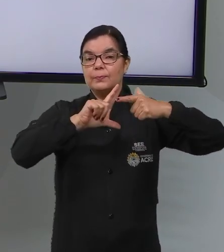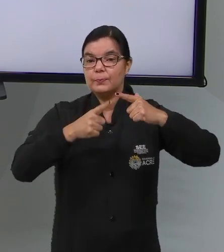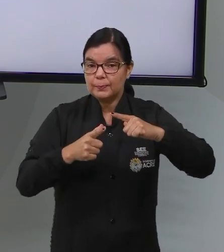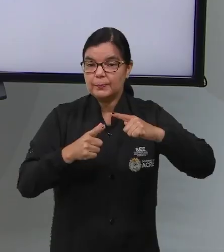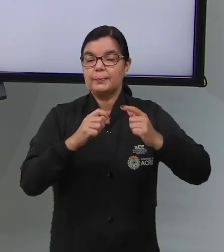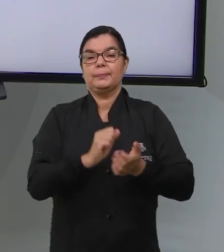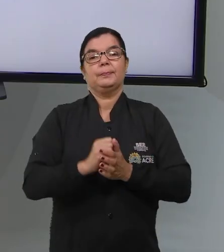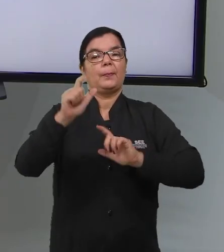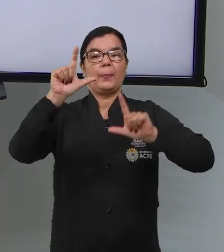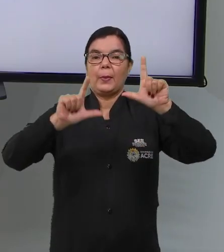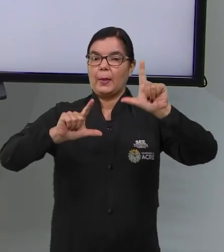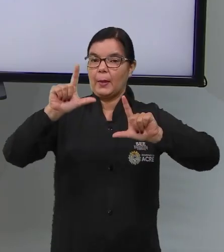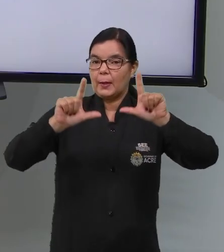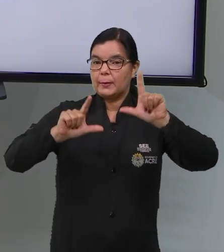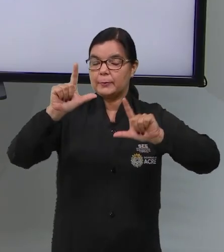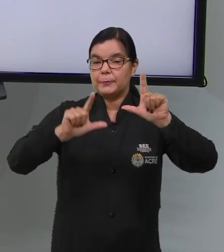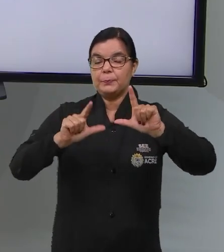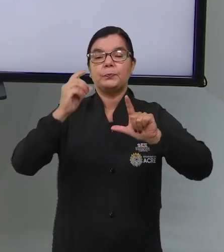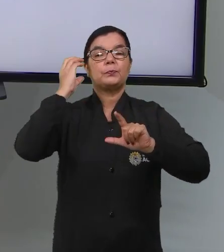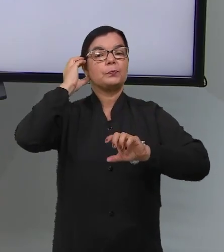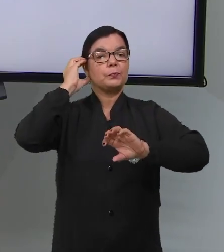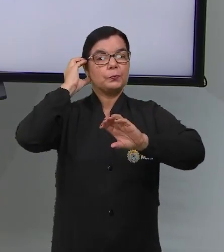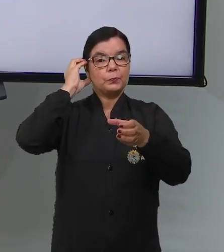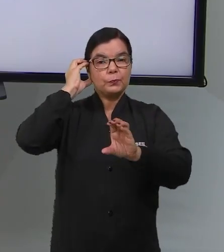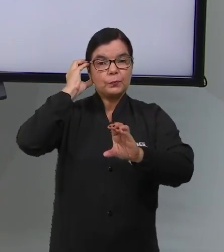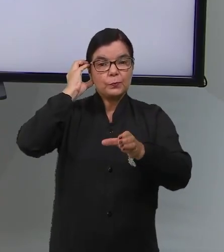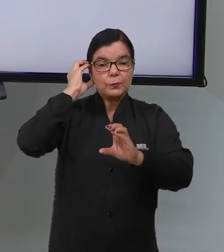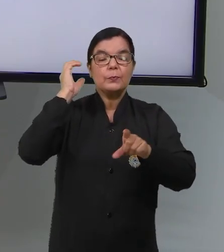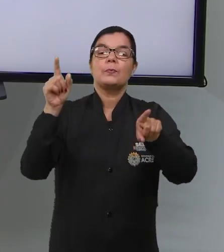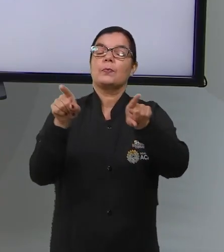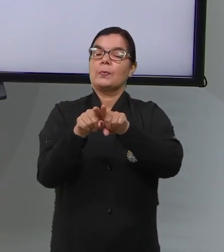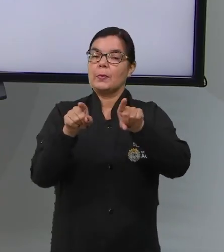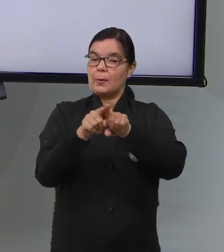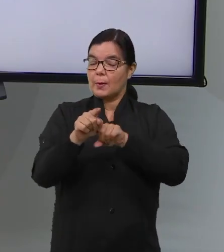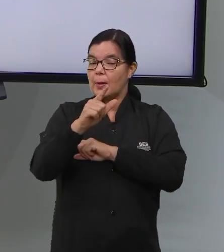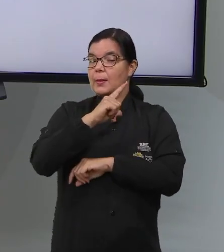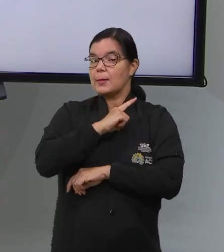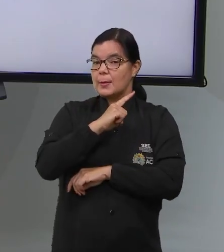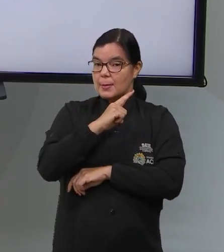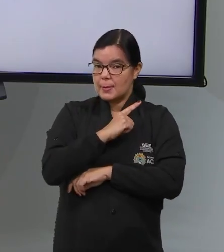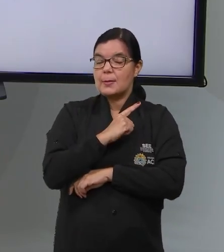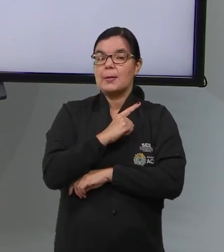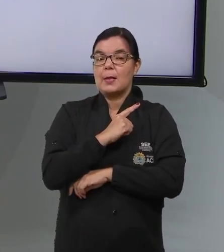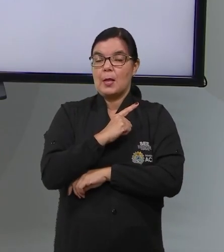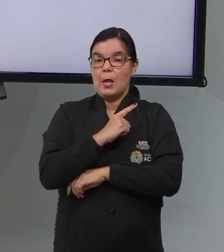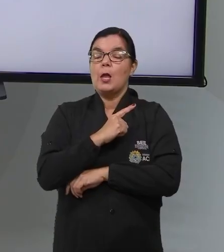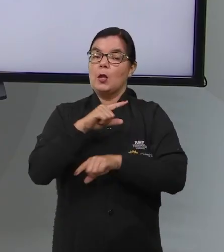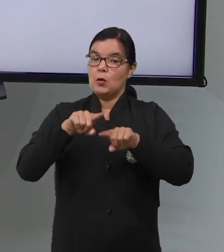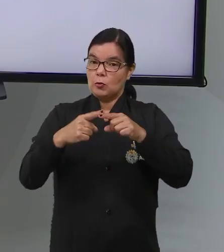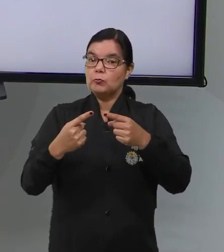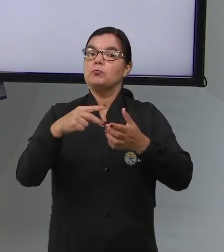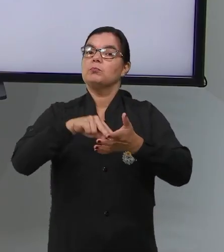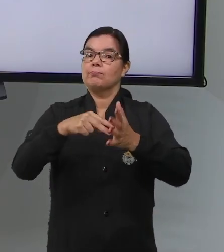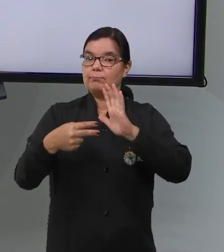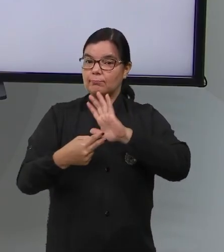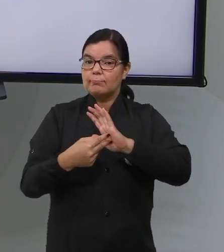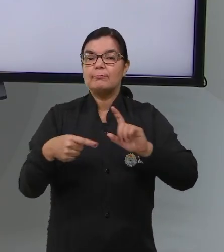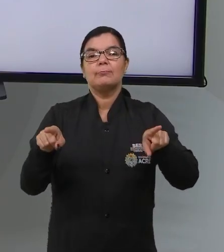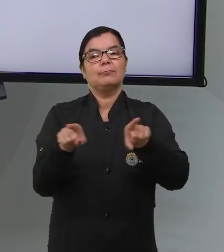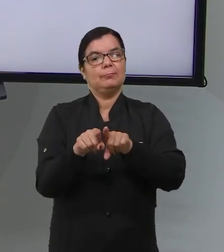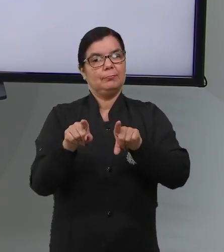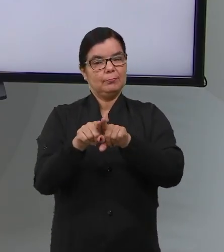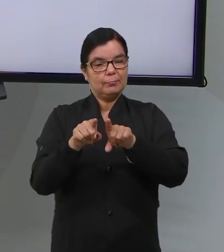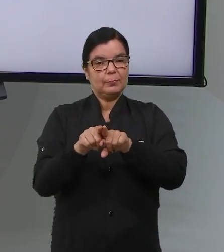A televisão e o rádio, por exemplo, ainda possuem um alcance